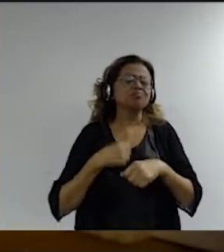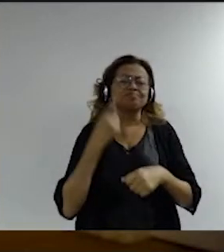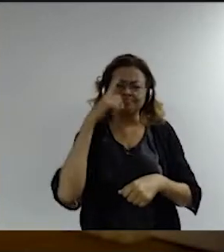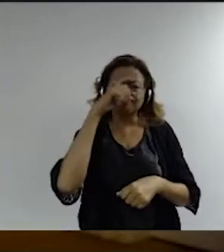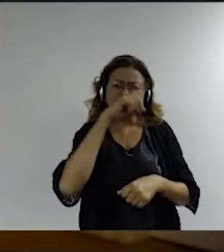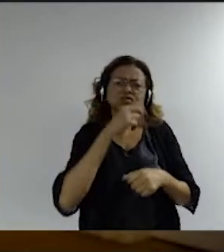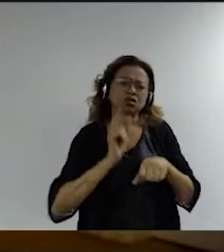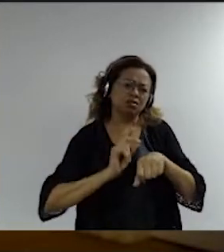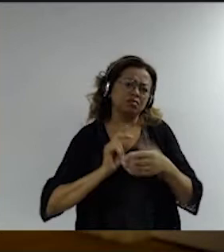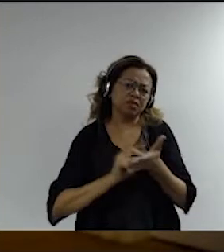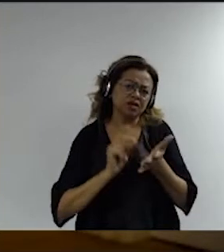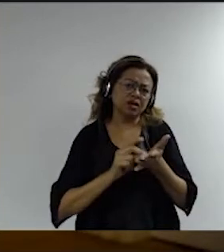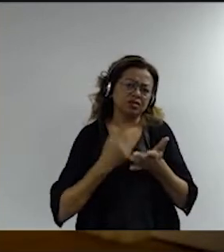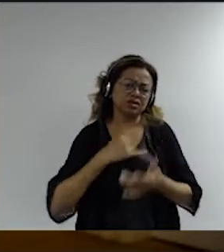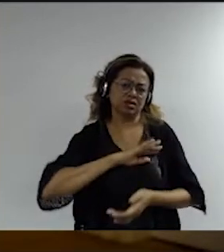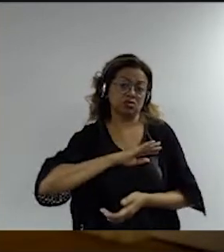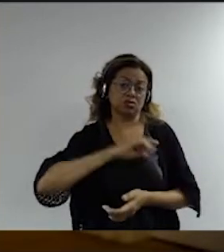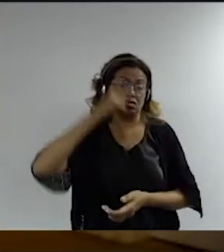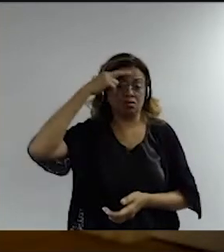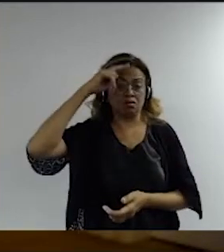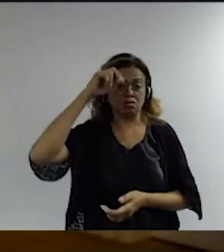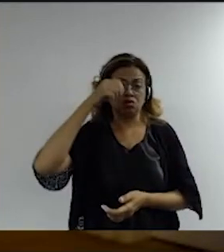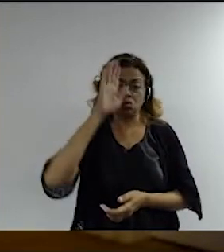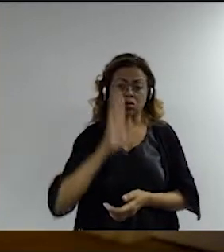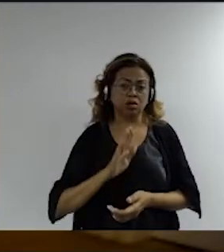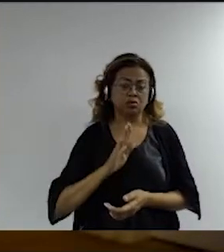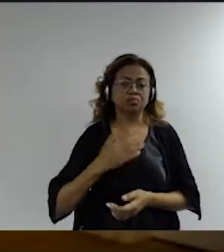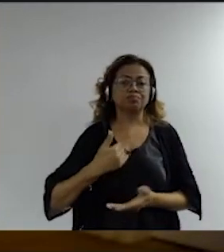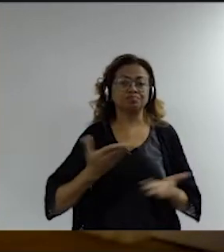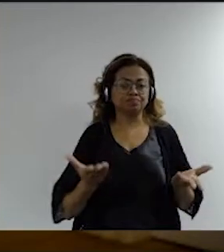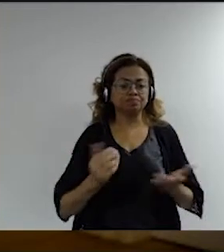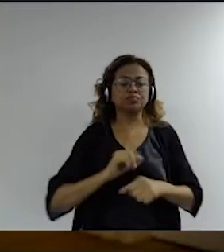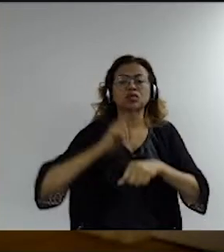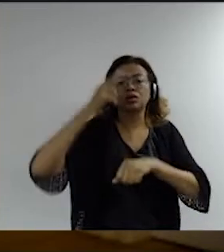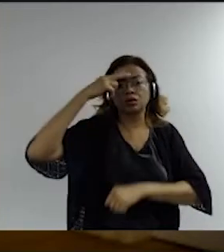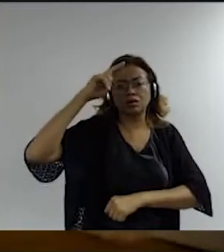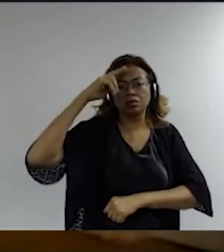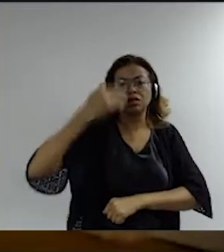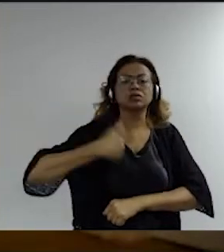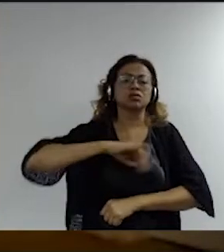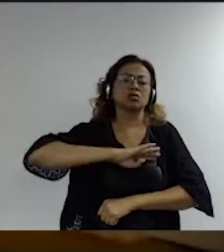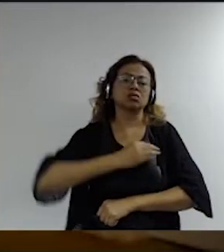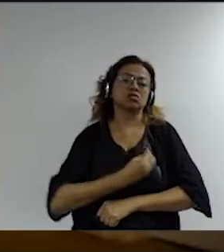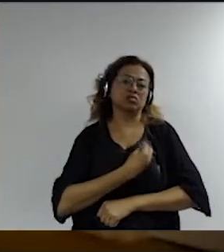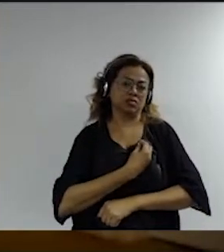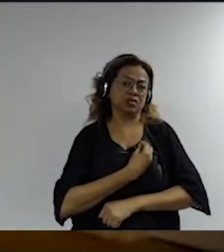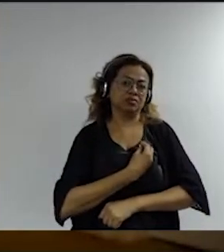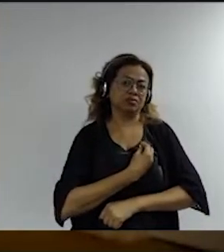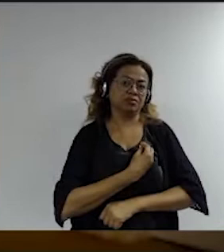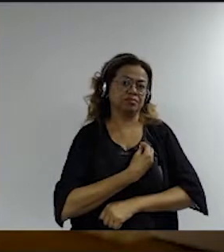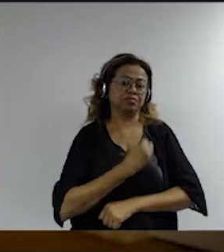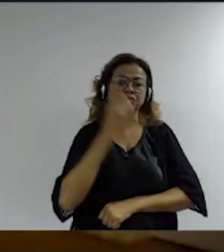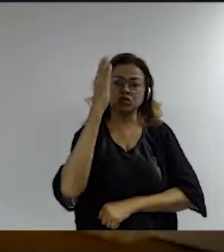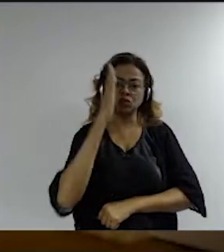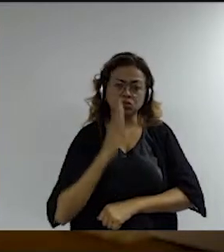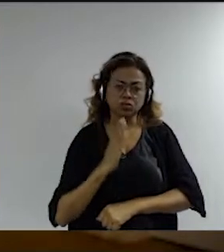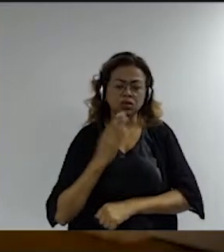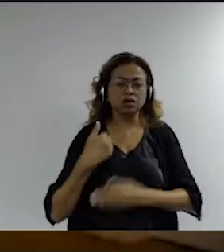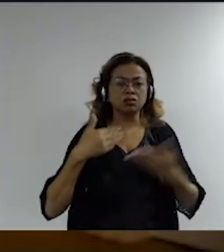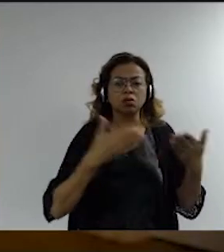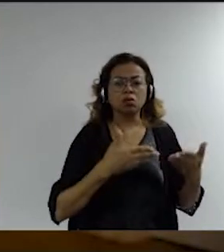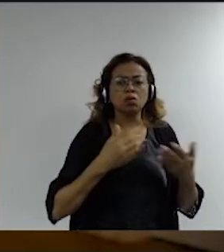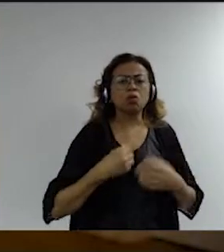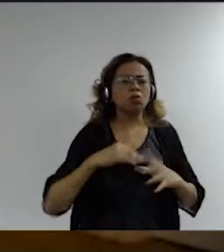nossa história econômica, da nossa história de vida. O Brasil, como